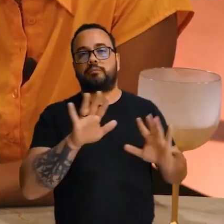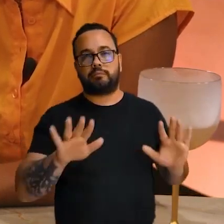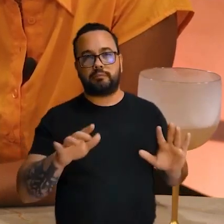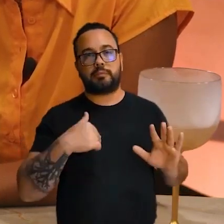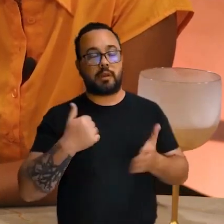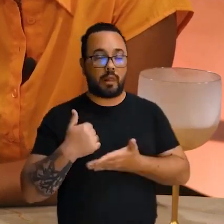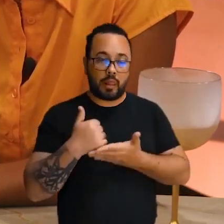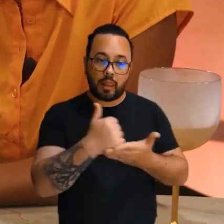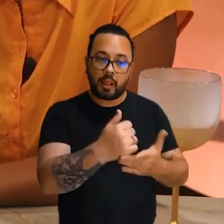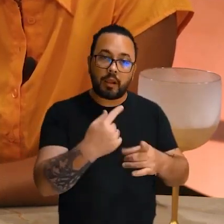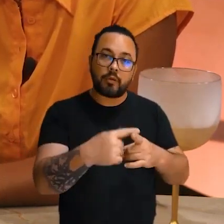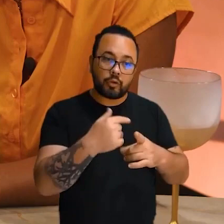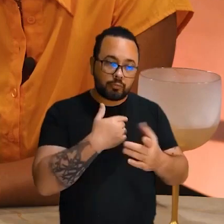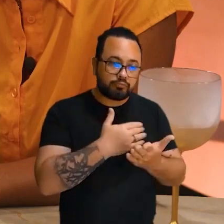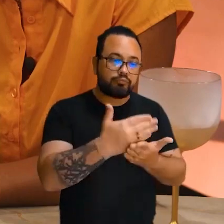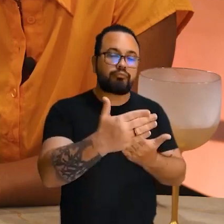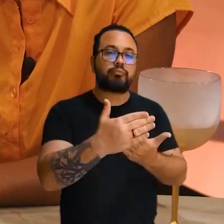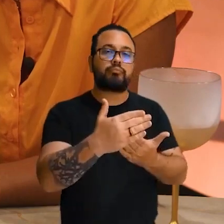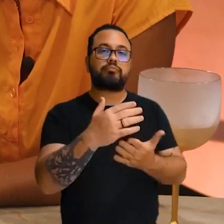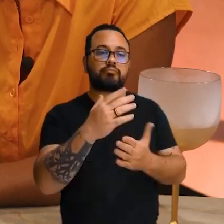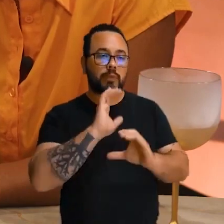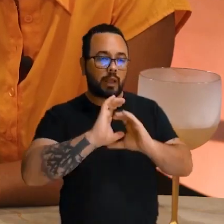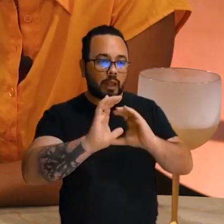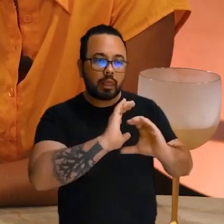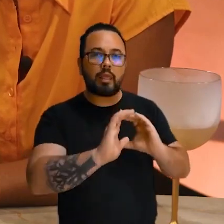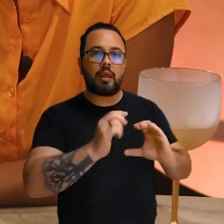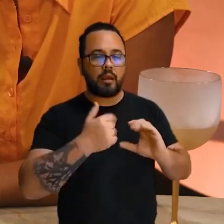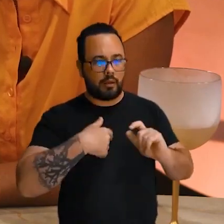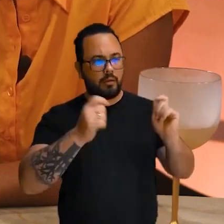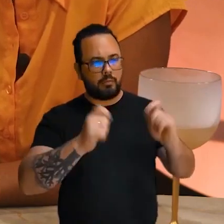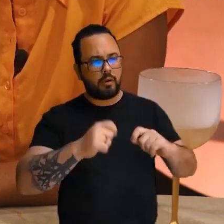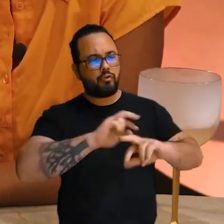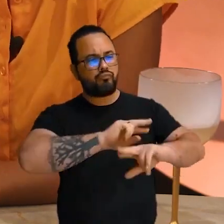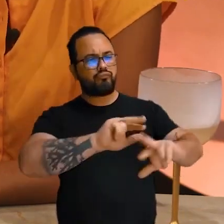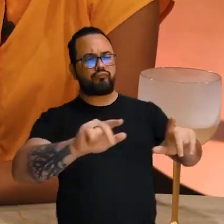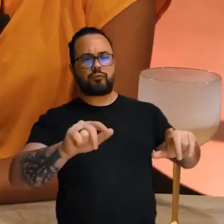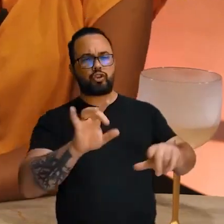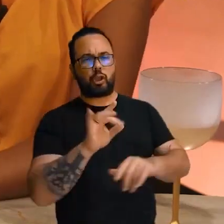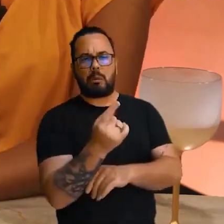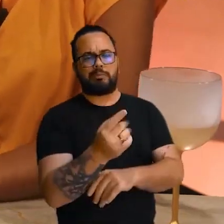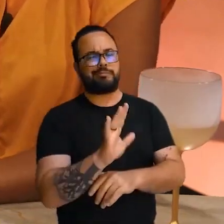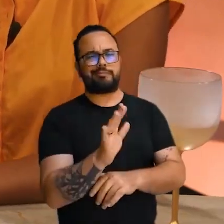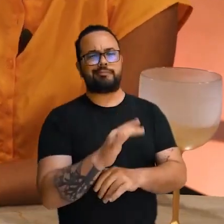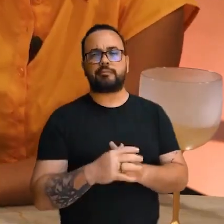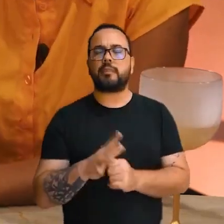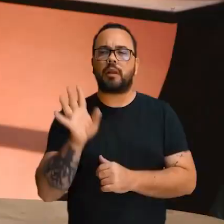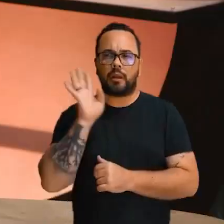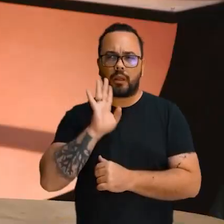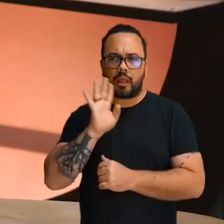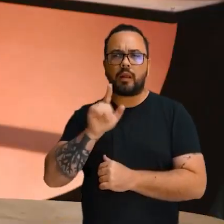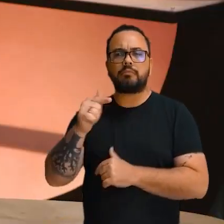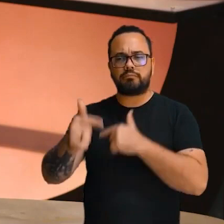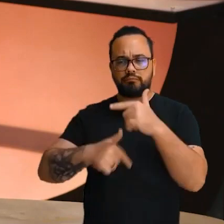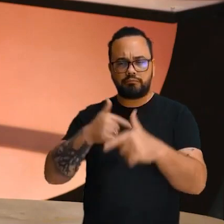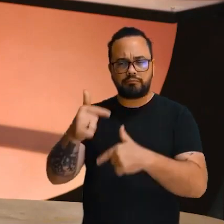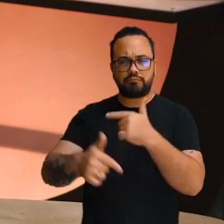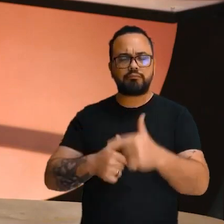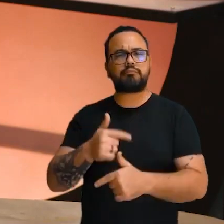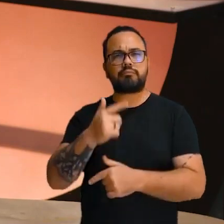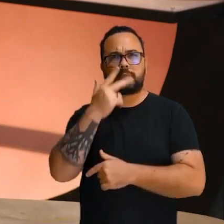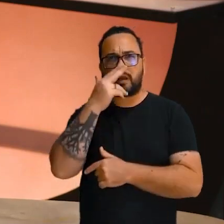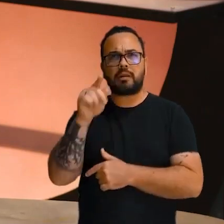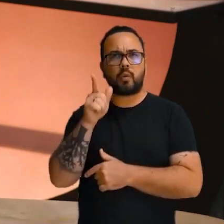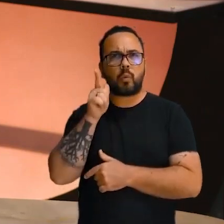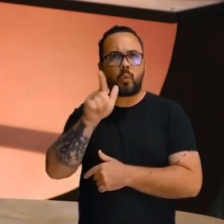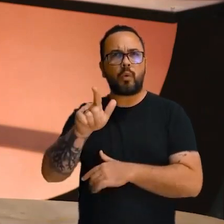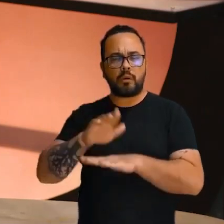comecei a cantar de novo. E aí falei, cara, eu posso ser tudo isso. Não sou uma coisa só. Não, mas é muito legal o seu trabalho, porque eu acho que você consegue fazer